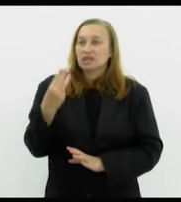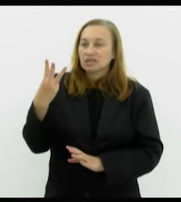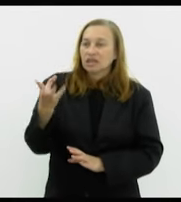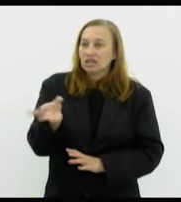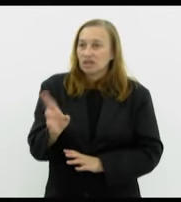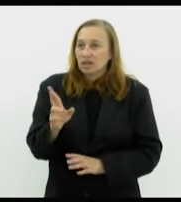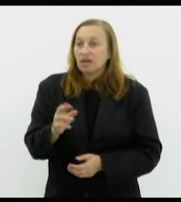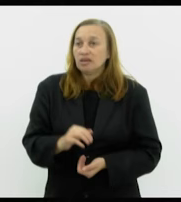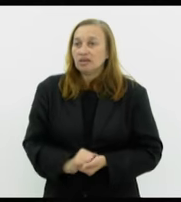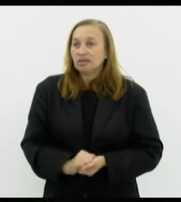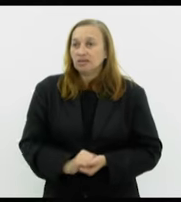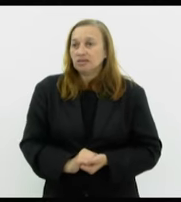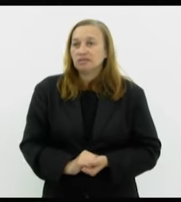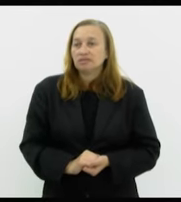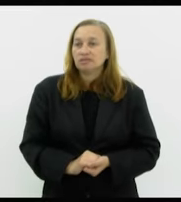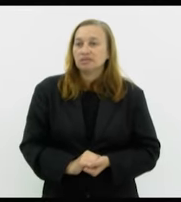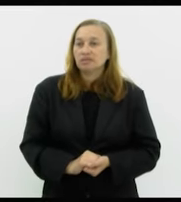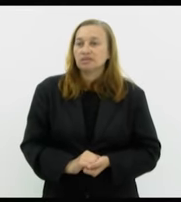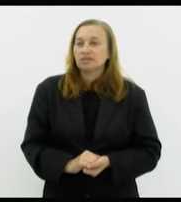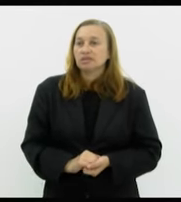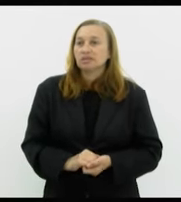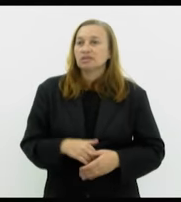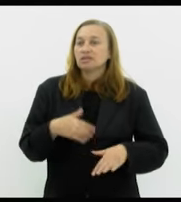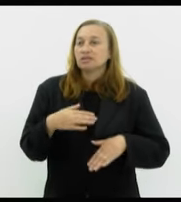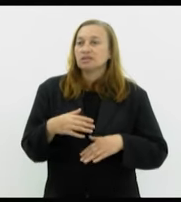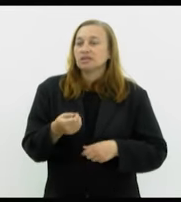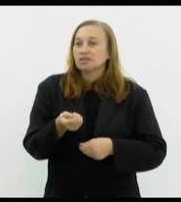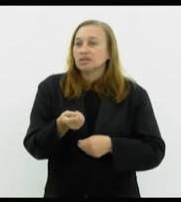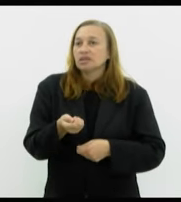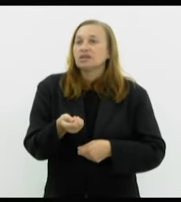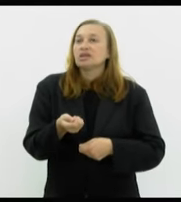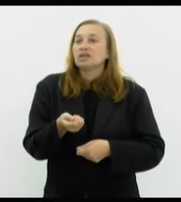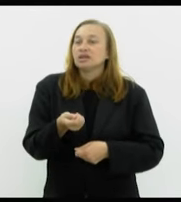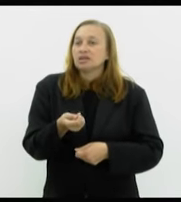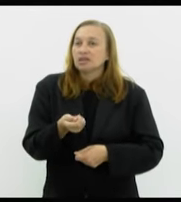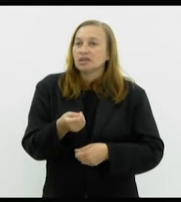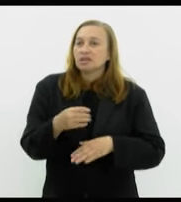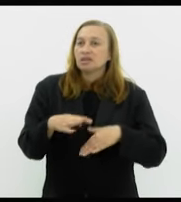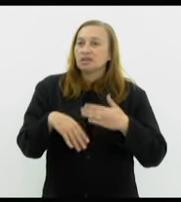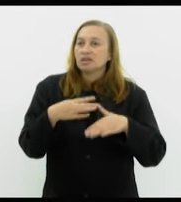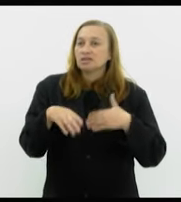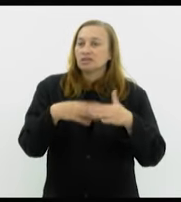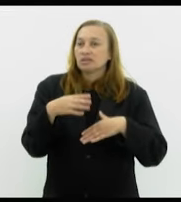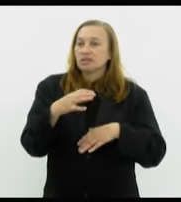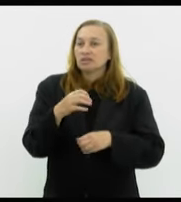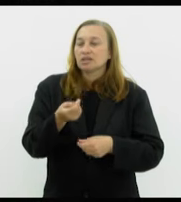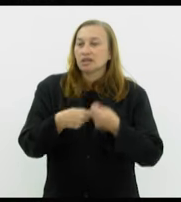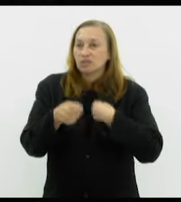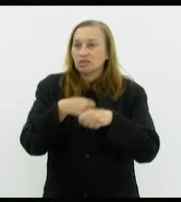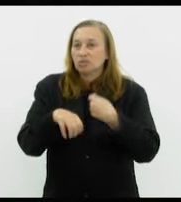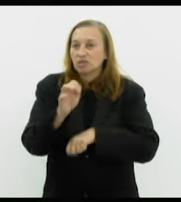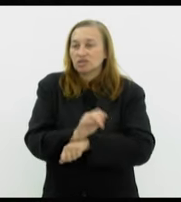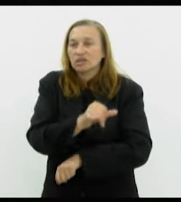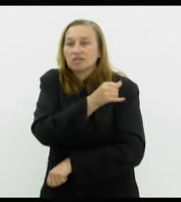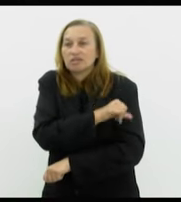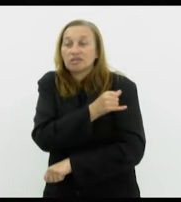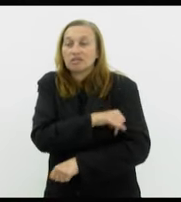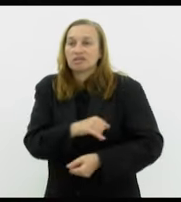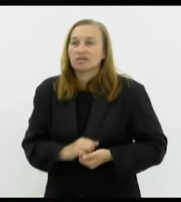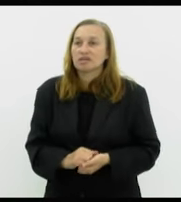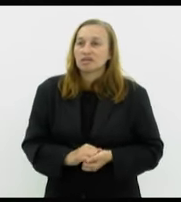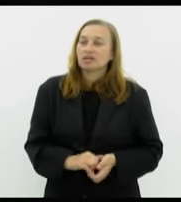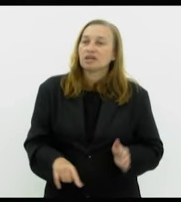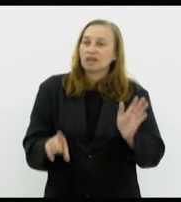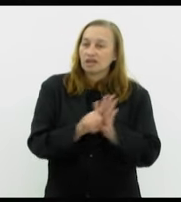R$3 sendo movimentados na economia do Estado do Rio de Janeiro através dessa lei de